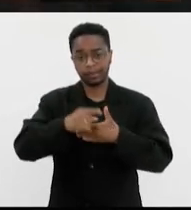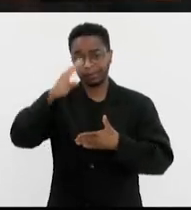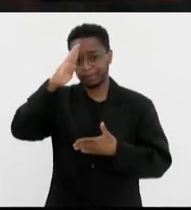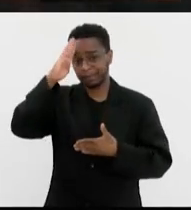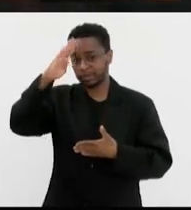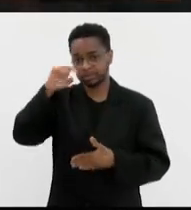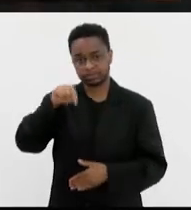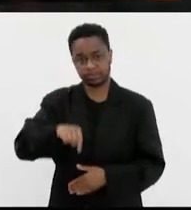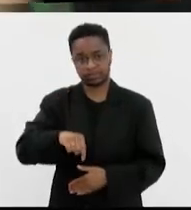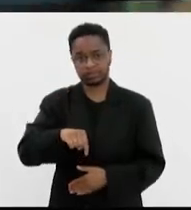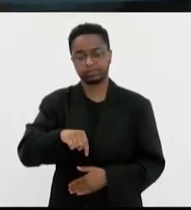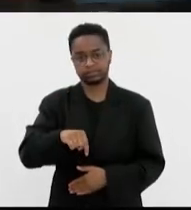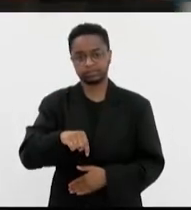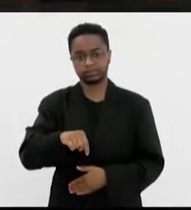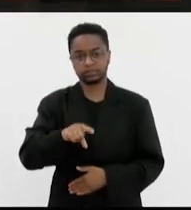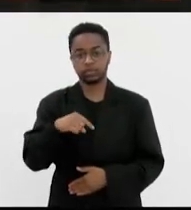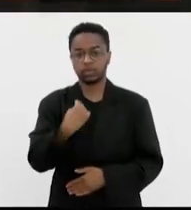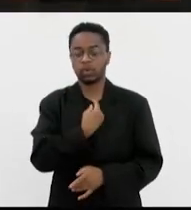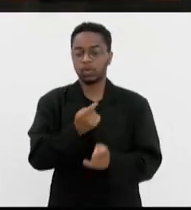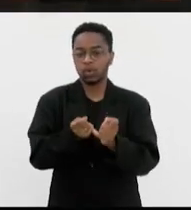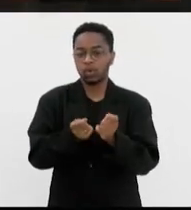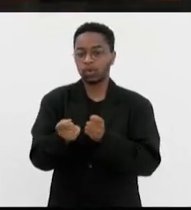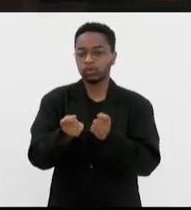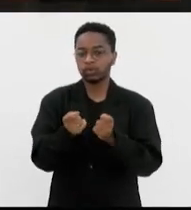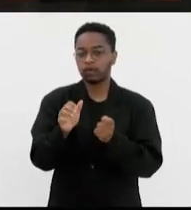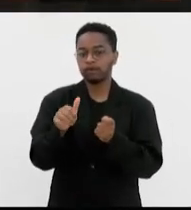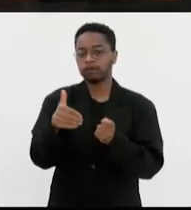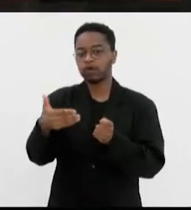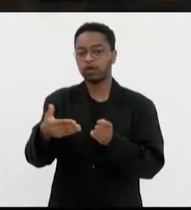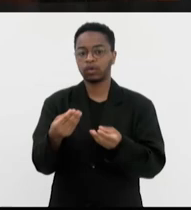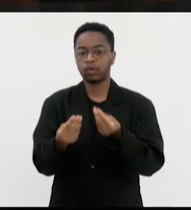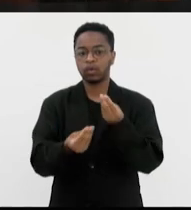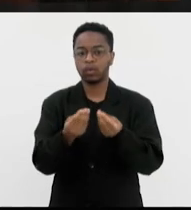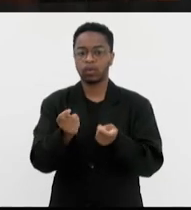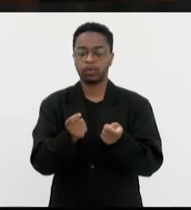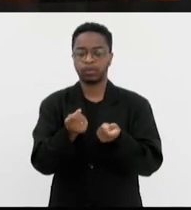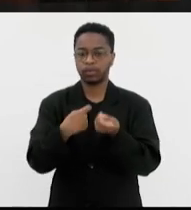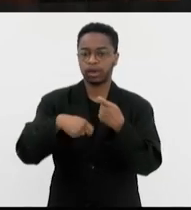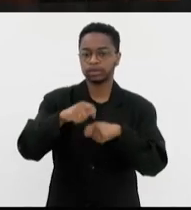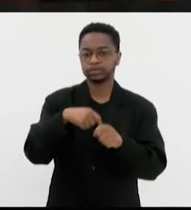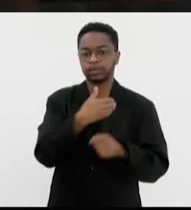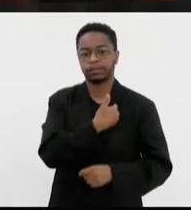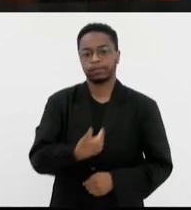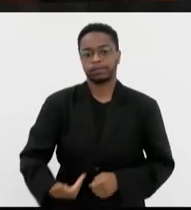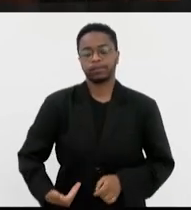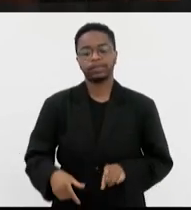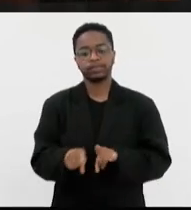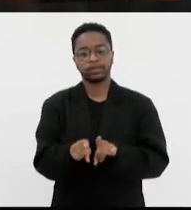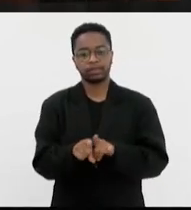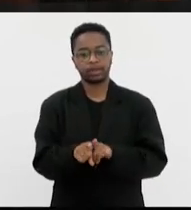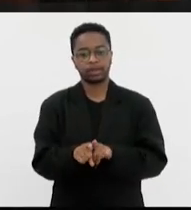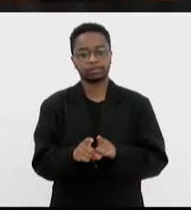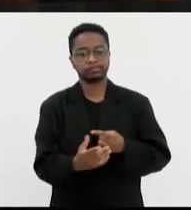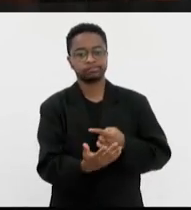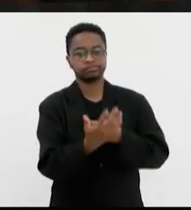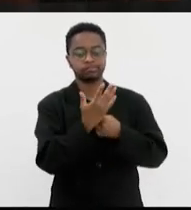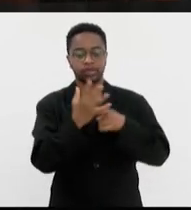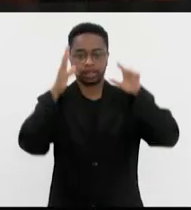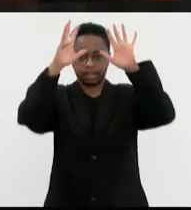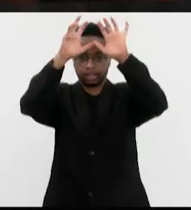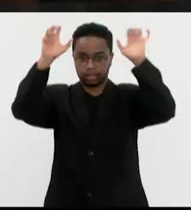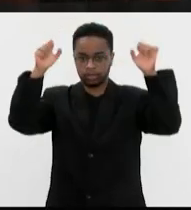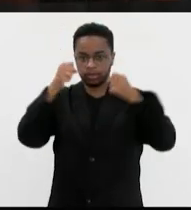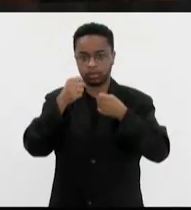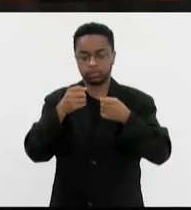parlamento. E fazer o controle externo da administração pública, com a ajuda do Tribunal de